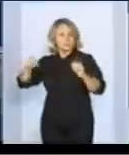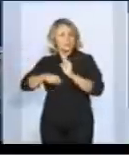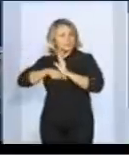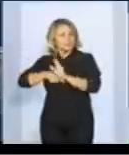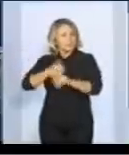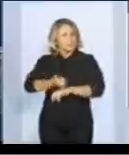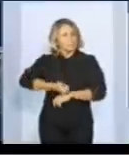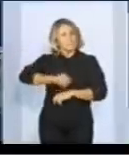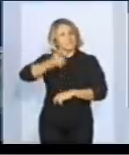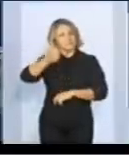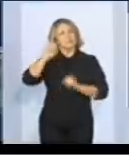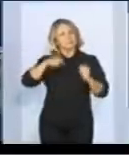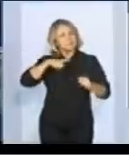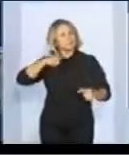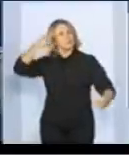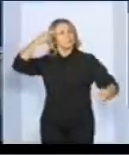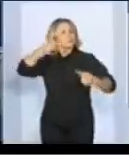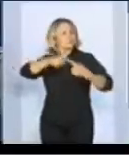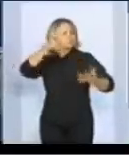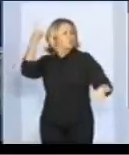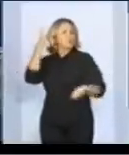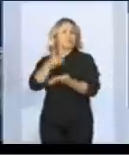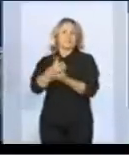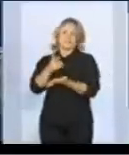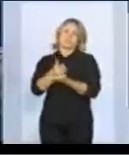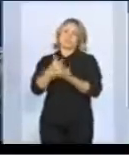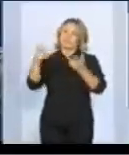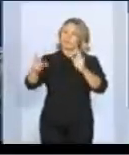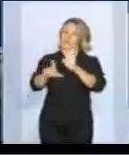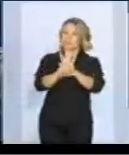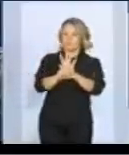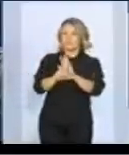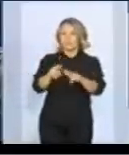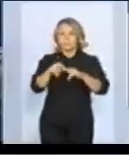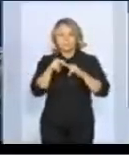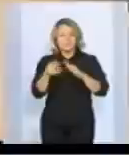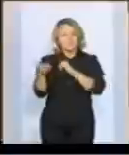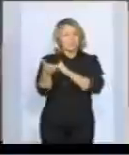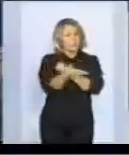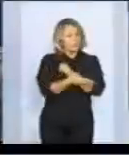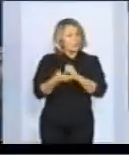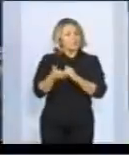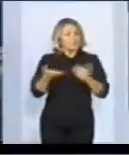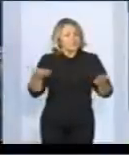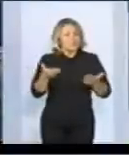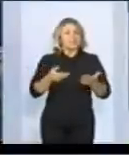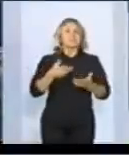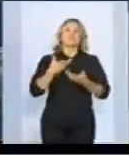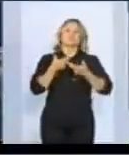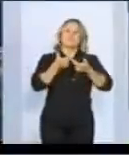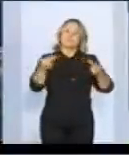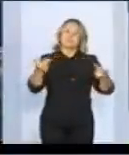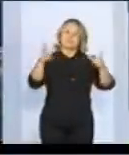que atingiriam o mesmo objetivo que essa lei se propõe. Então, é com base nesses aspectos que eu pretendo levantar a minha tese